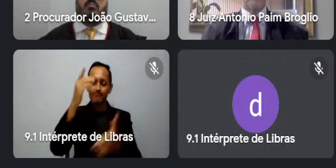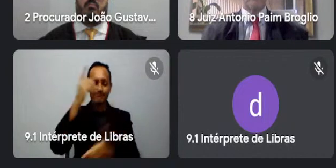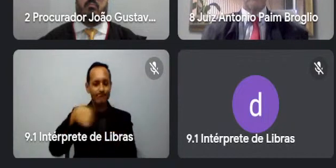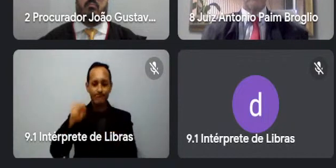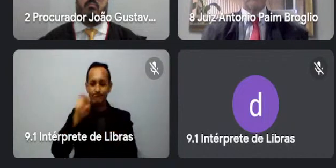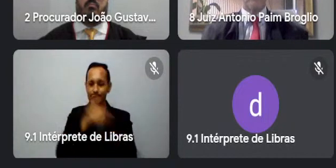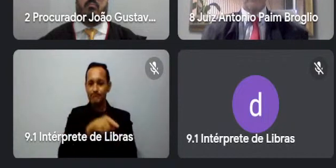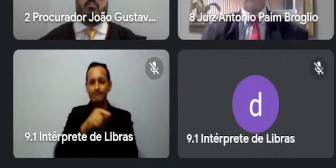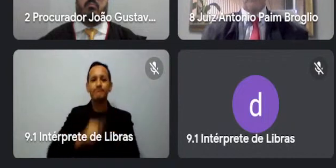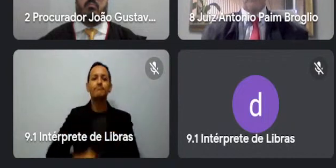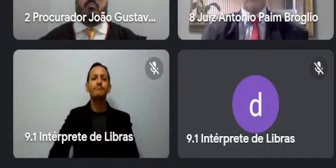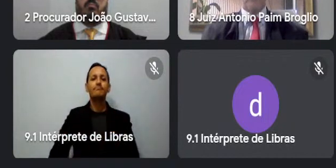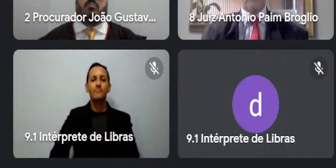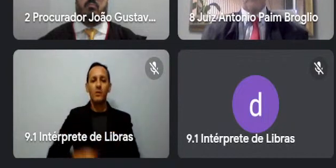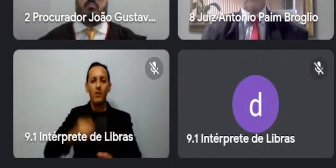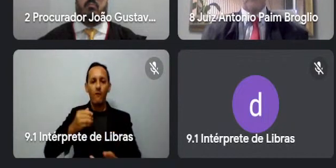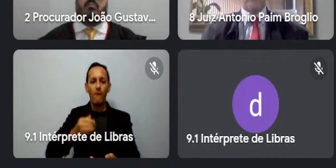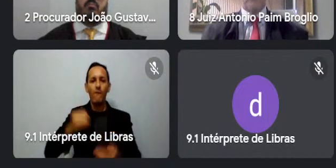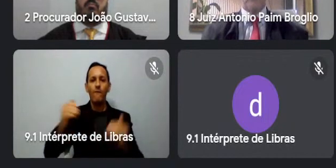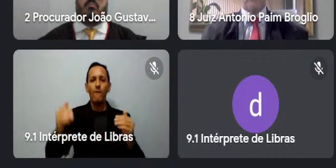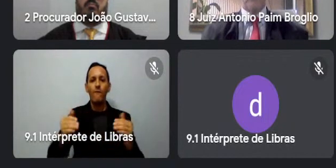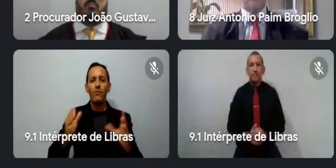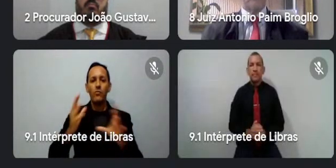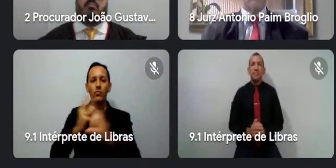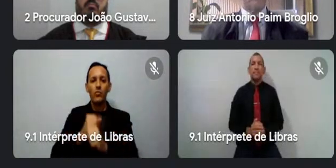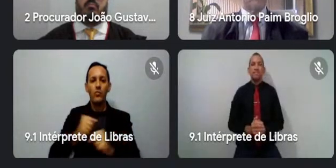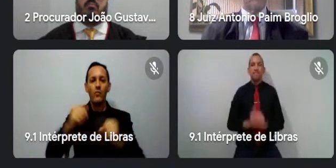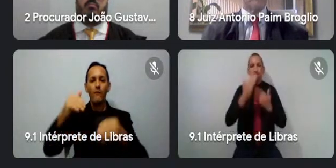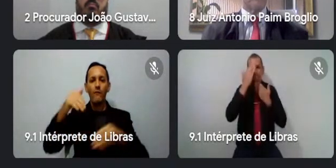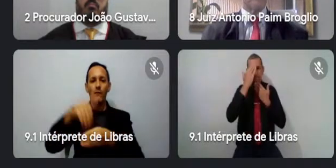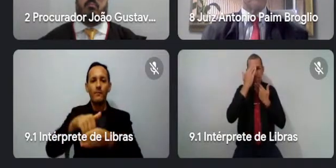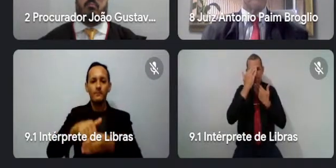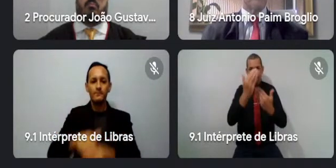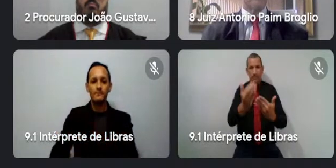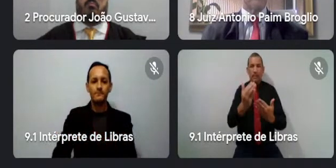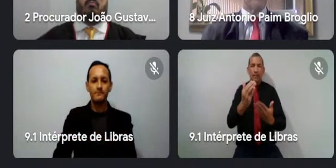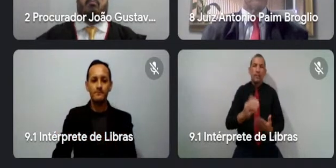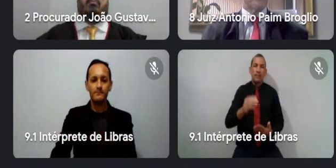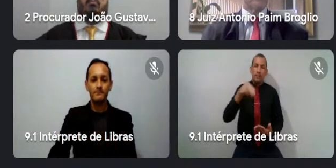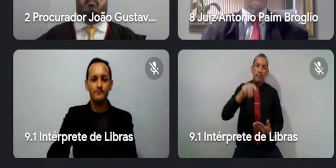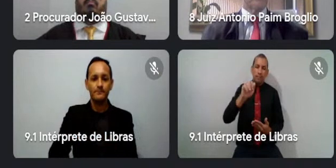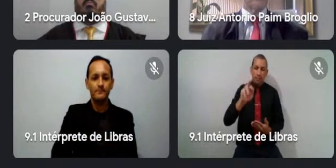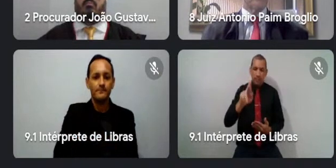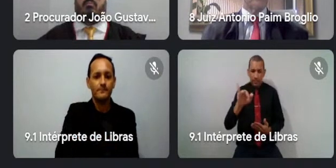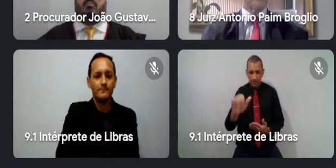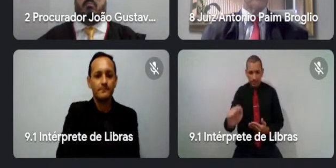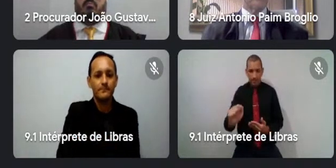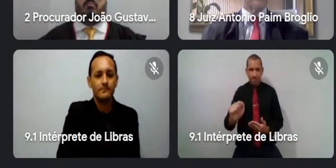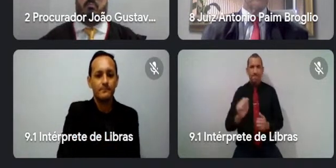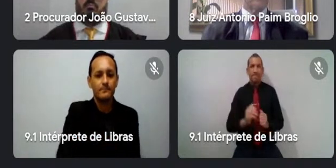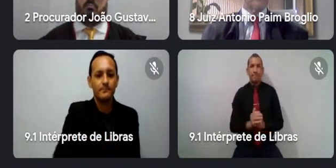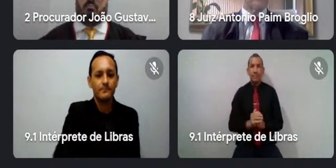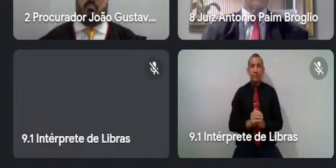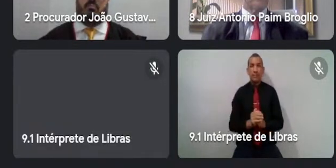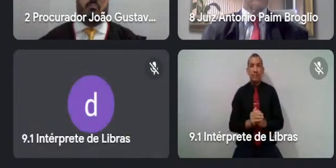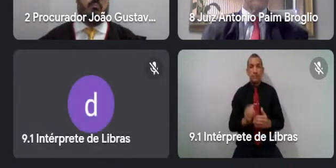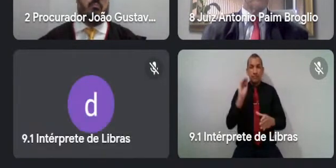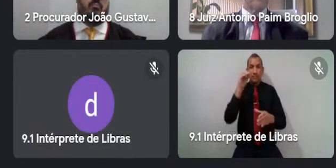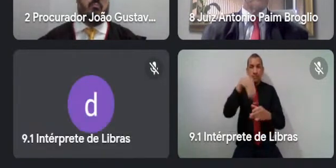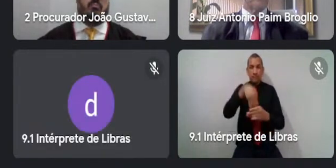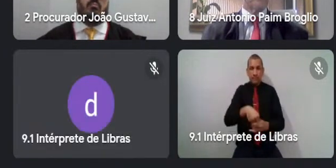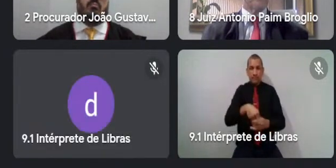o que eu volto hei de amar é muito obrigado eu sou Zé Maria é então em